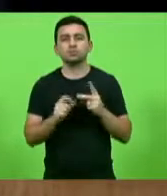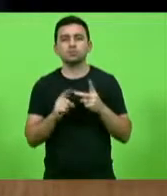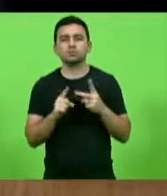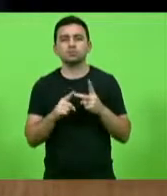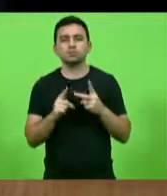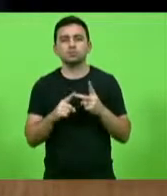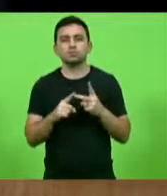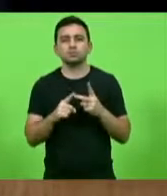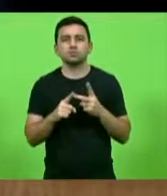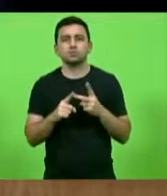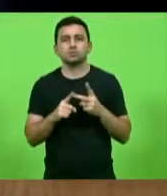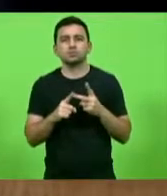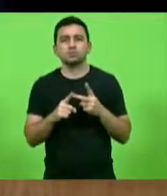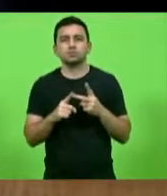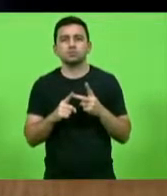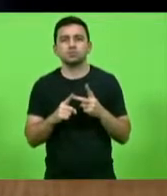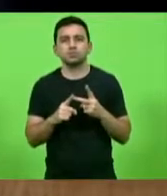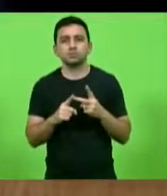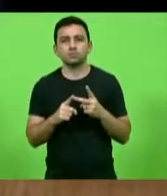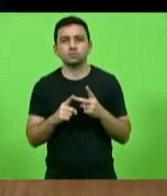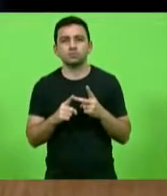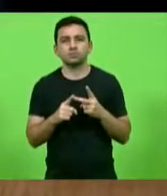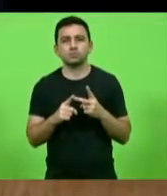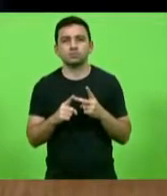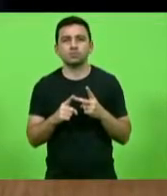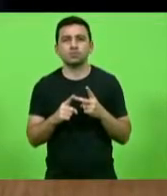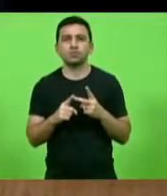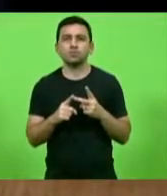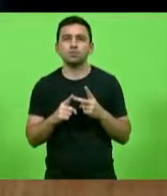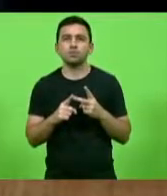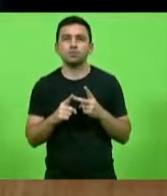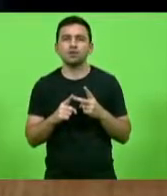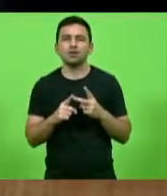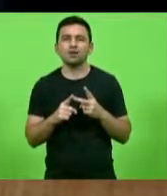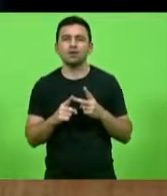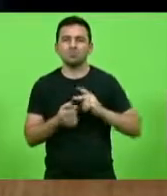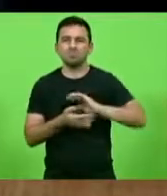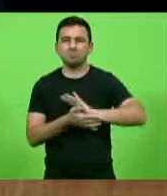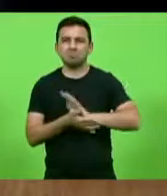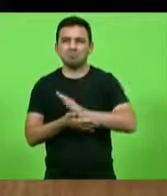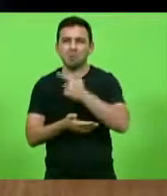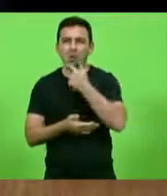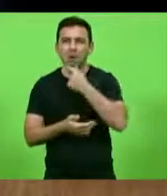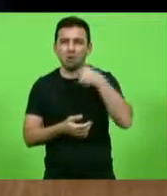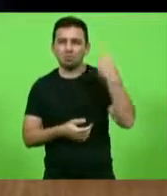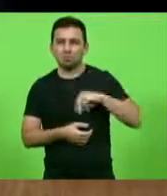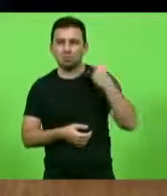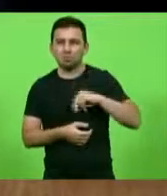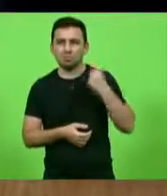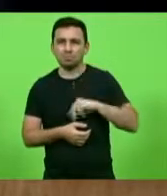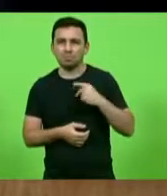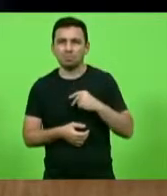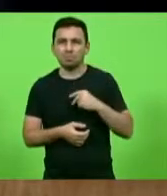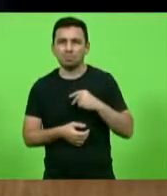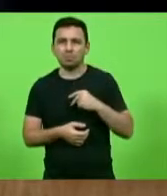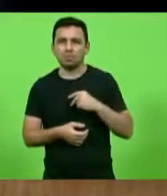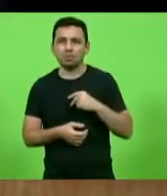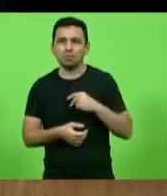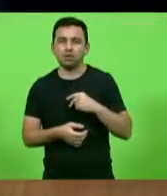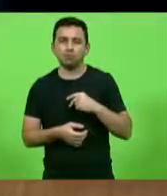Em segundo lugar, a fala de que é muito mais humilhante homem apanhar de mulher do que mulher apanhar de